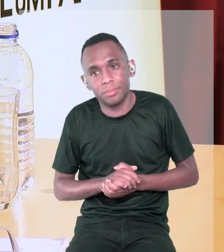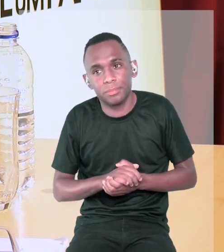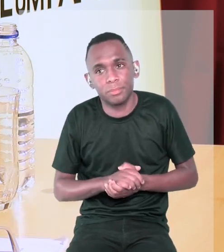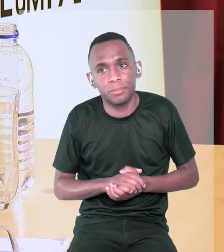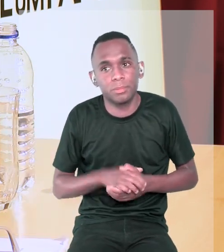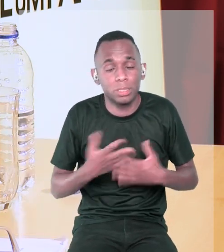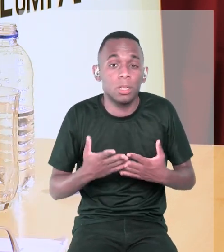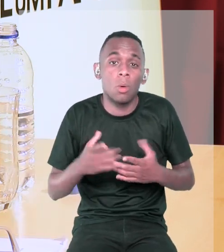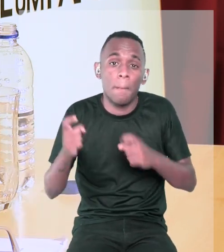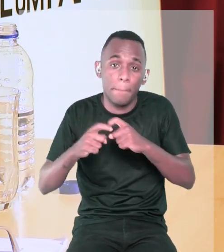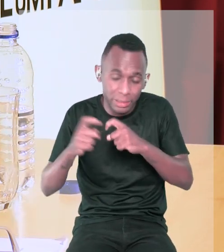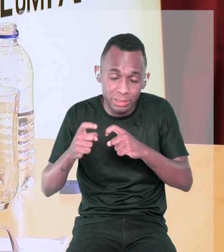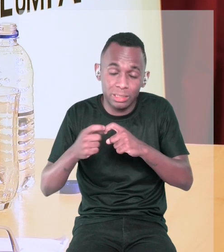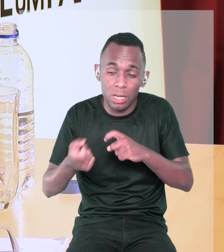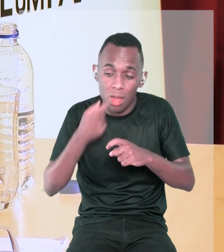não é só ela. Né?